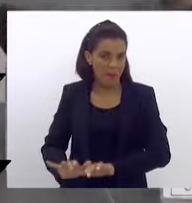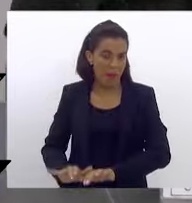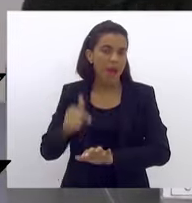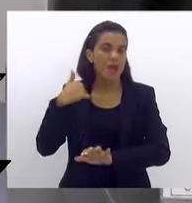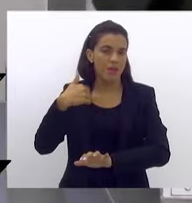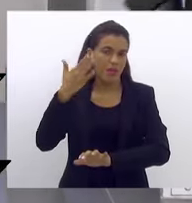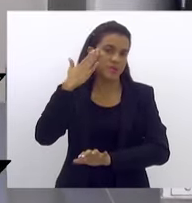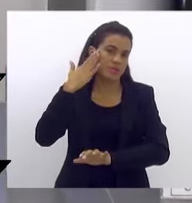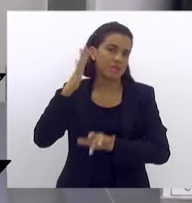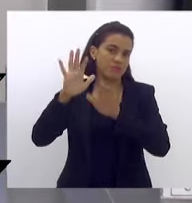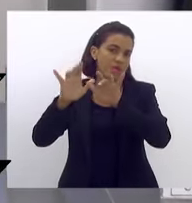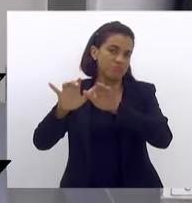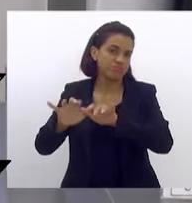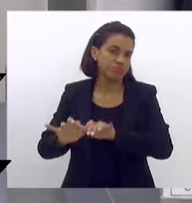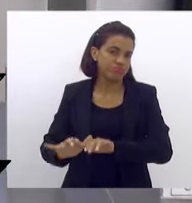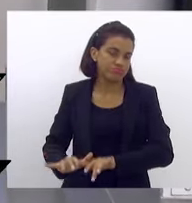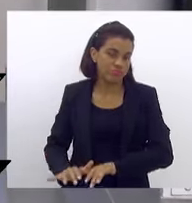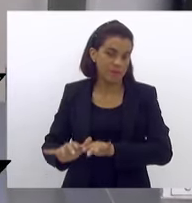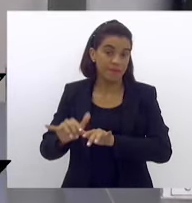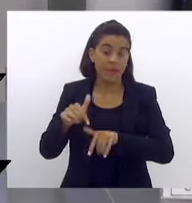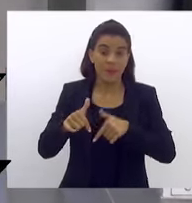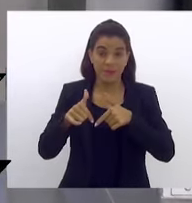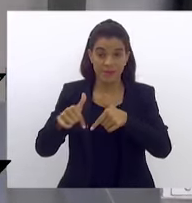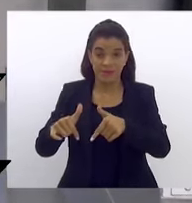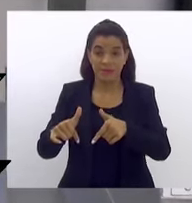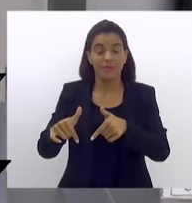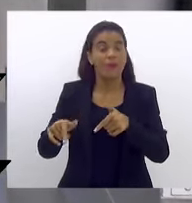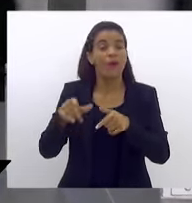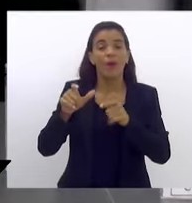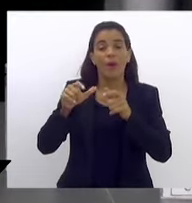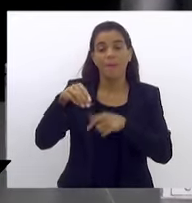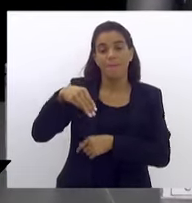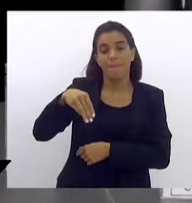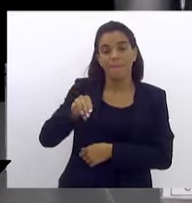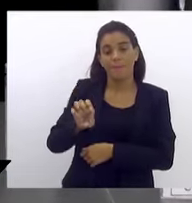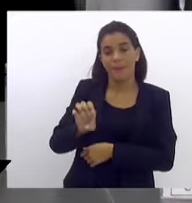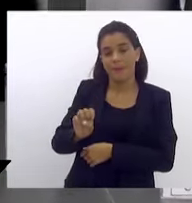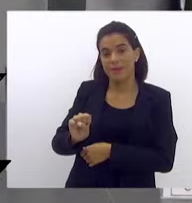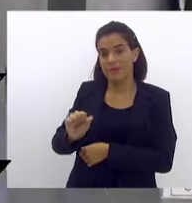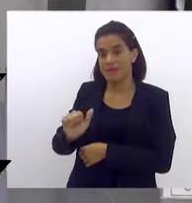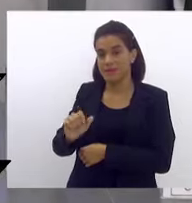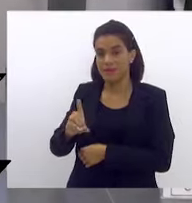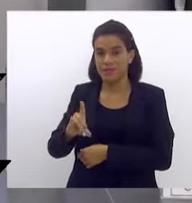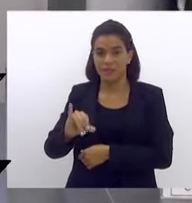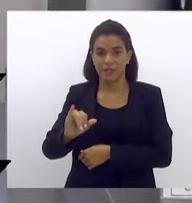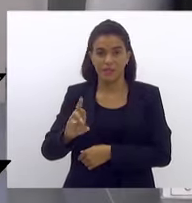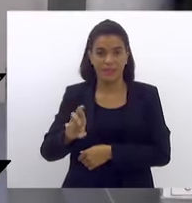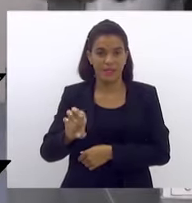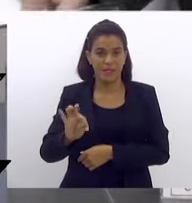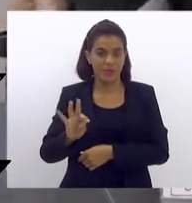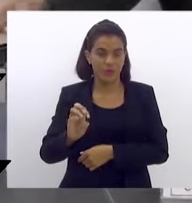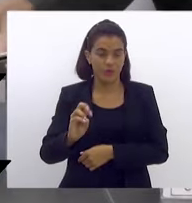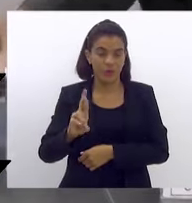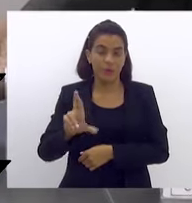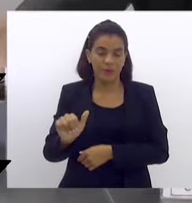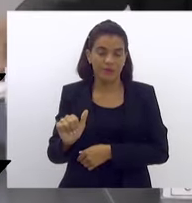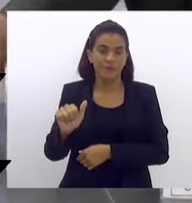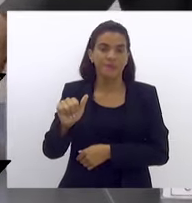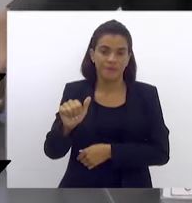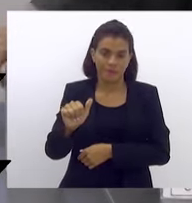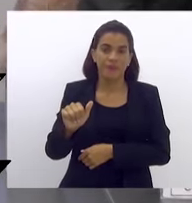construção acredito que seja uma iniciativa da mesa diretora porque é algo regulamentando o funcionamento da casa como um todo agora